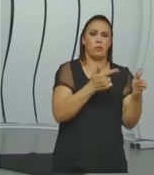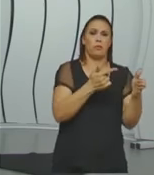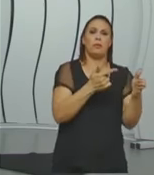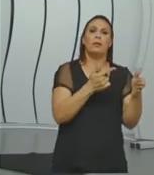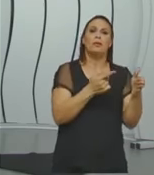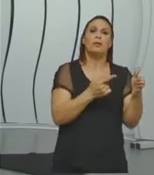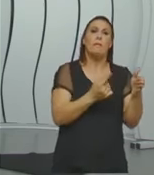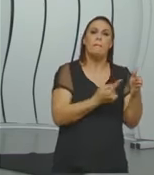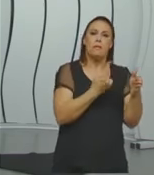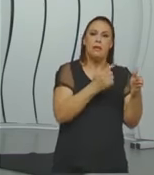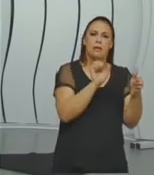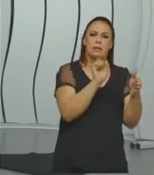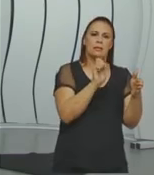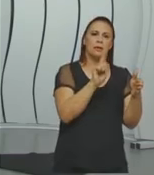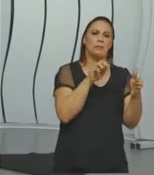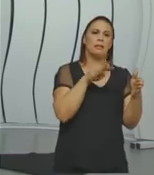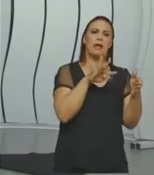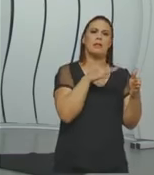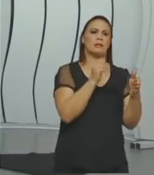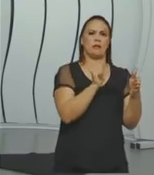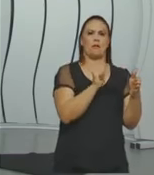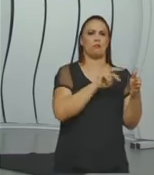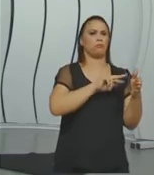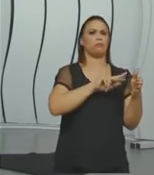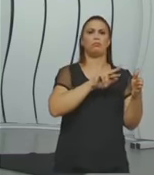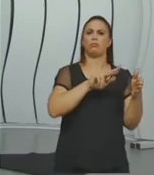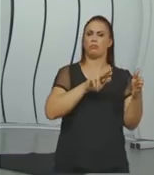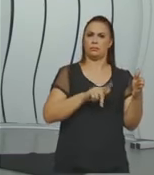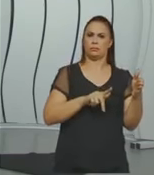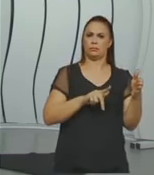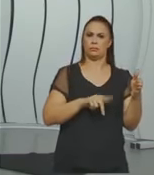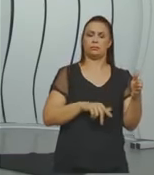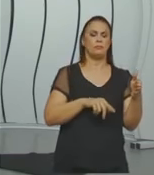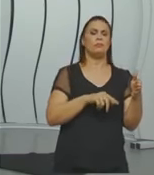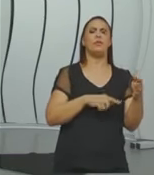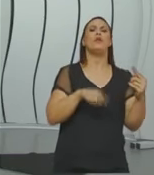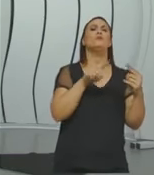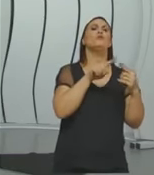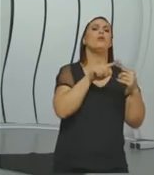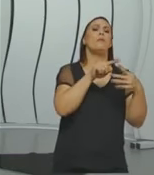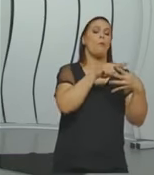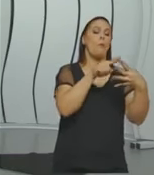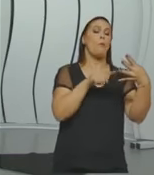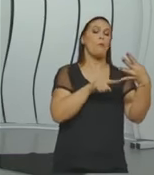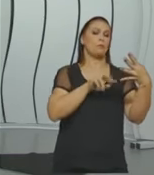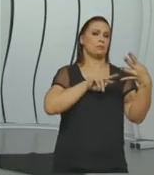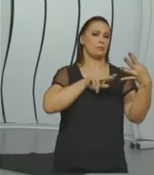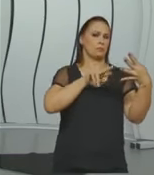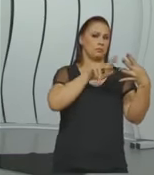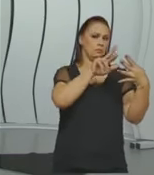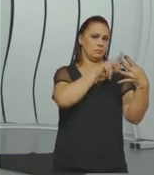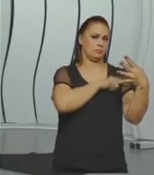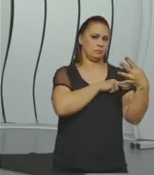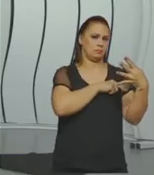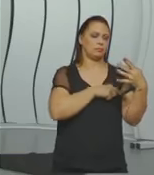ver aqui agora. Quando eu tenho um ovo do tipo